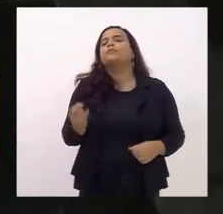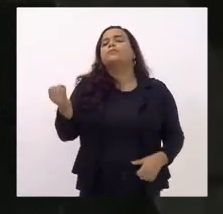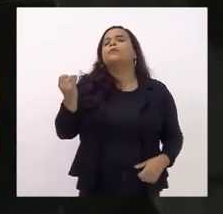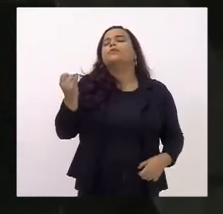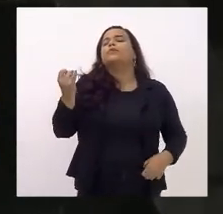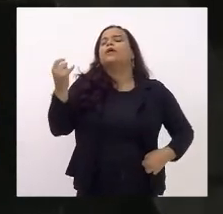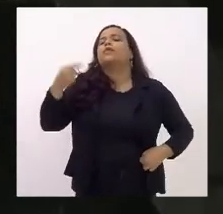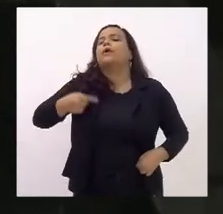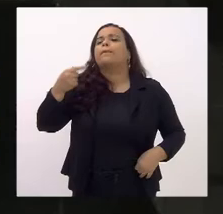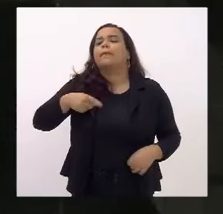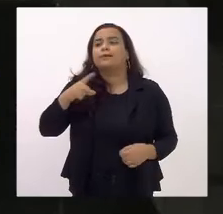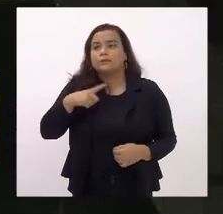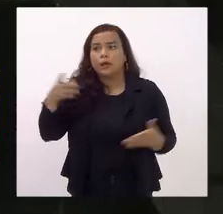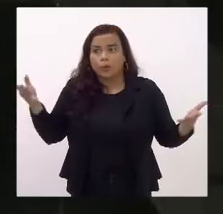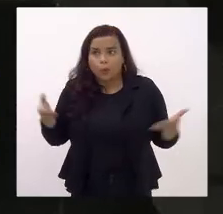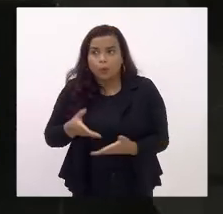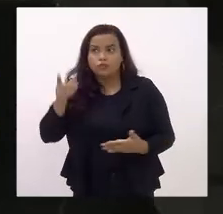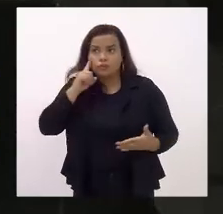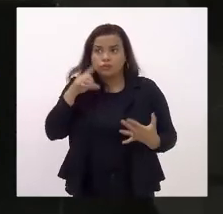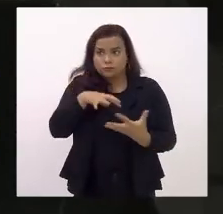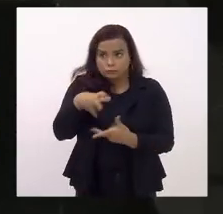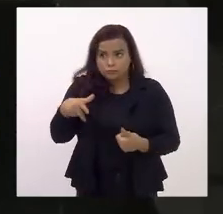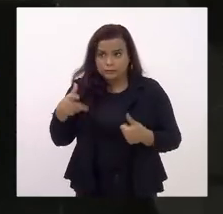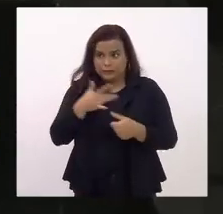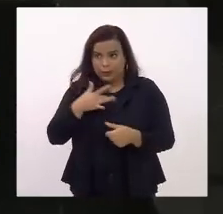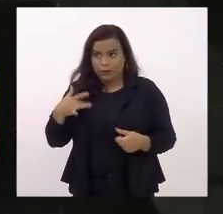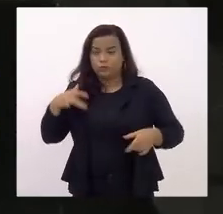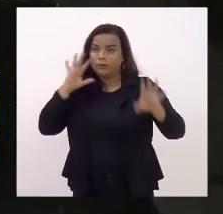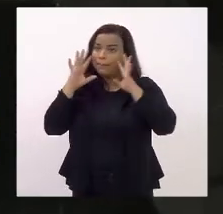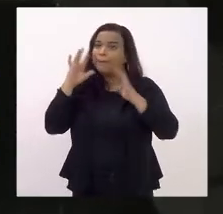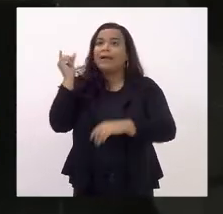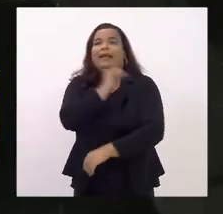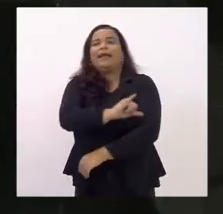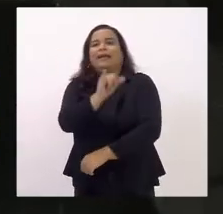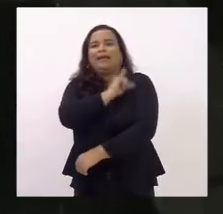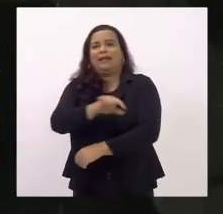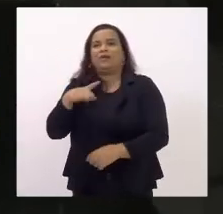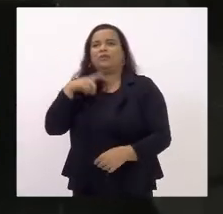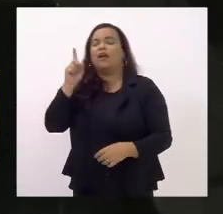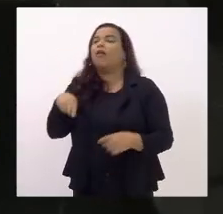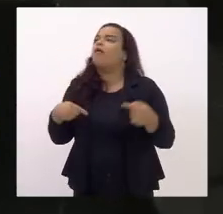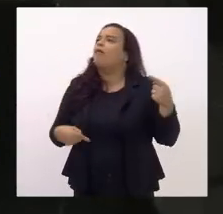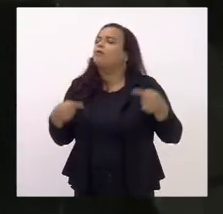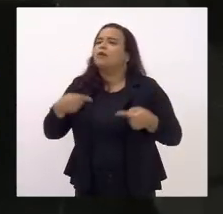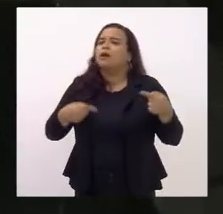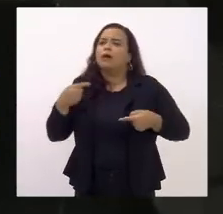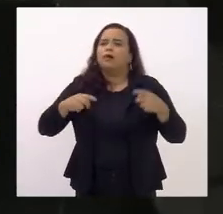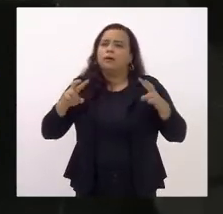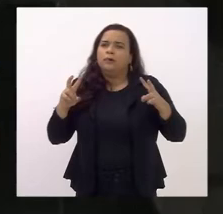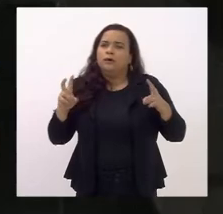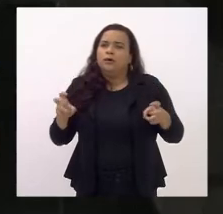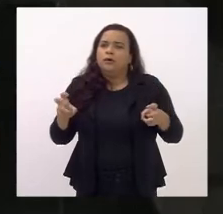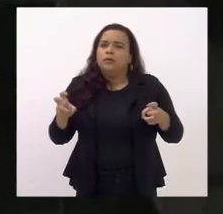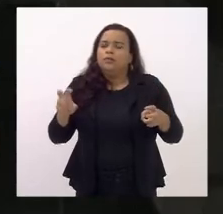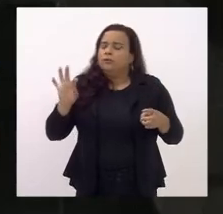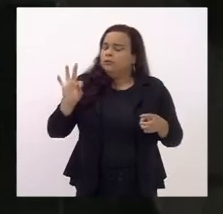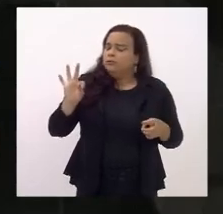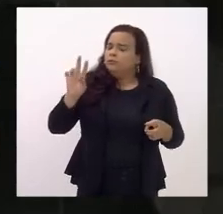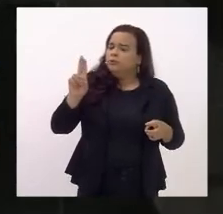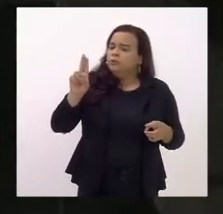debate que travamos hoje, Dia Mundial da Saúde, e pensando no Rio de Janeiro, é o debate em torno da